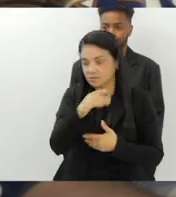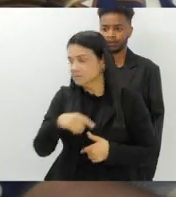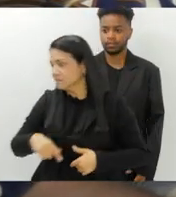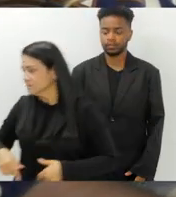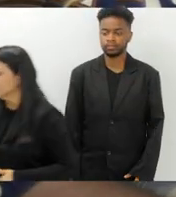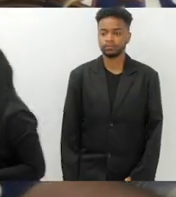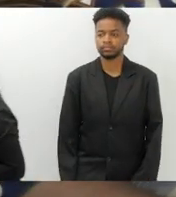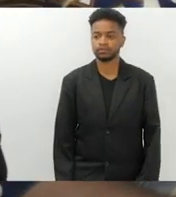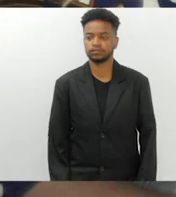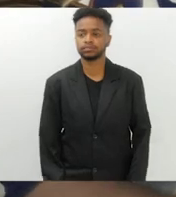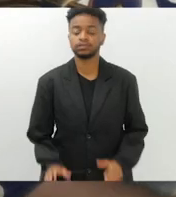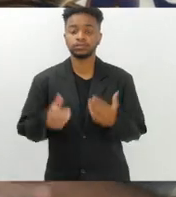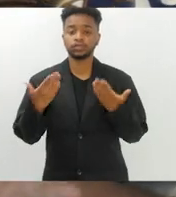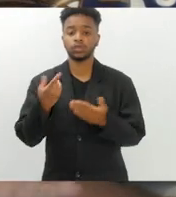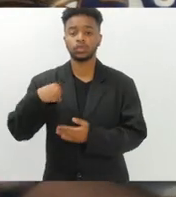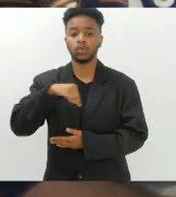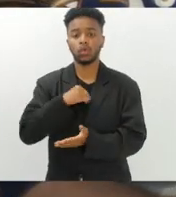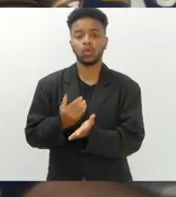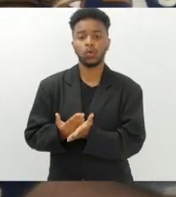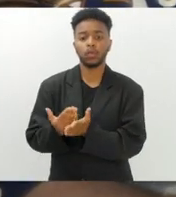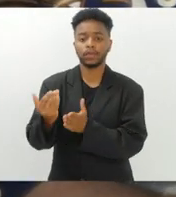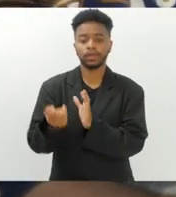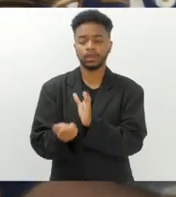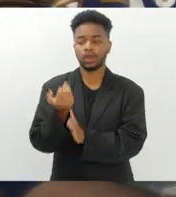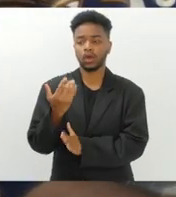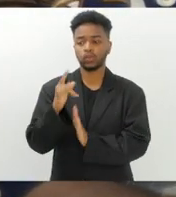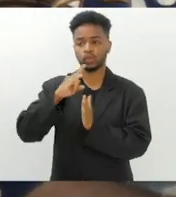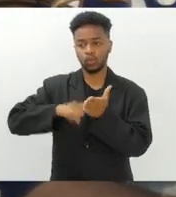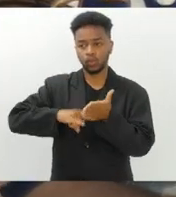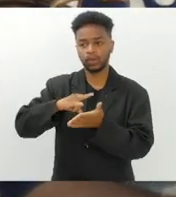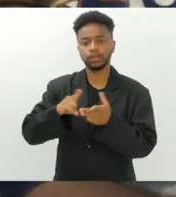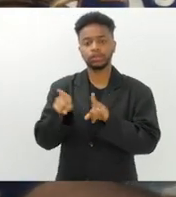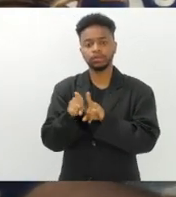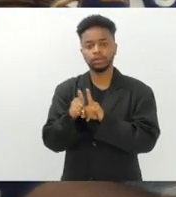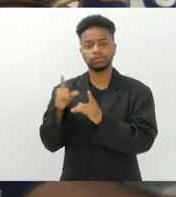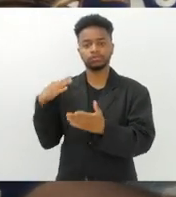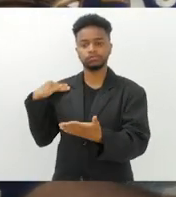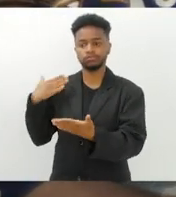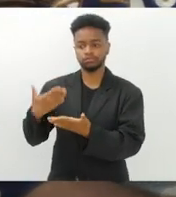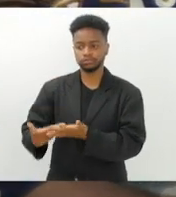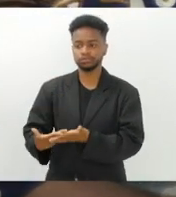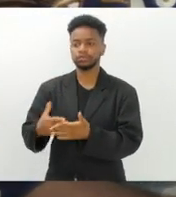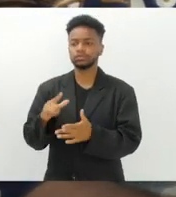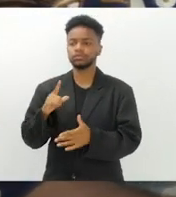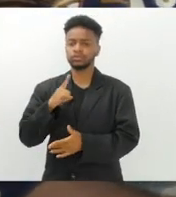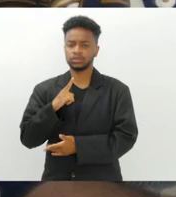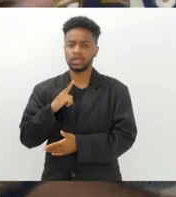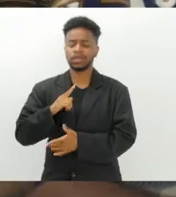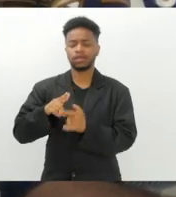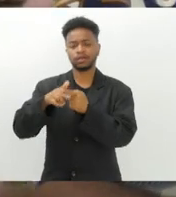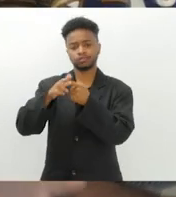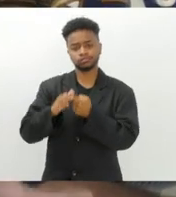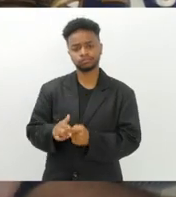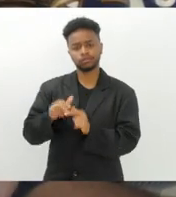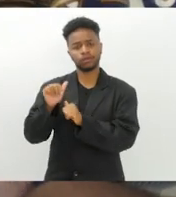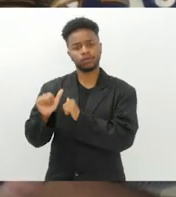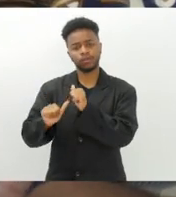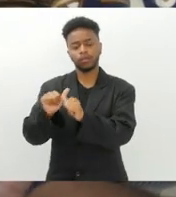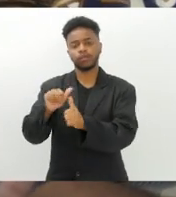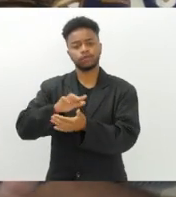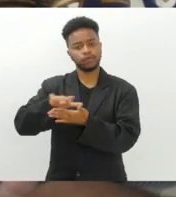possa dar início a esse documento. E, de lá até aqui, ele passou já por uma série de revisões e vai continuar a